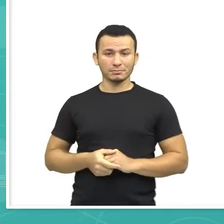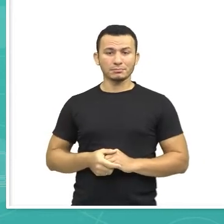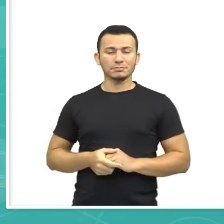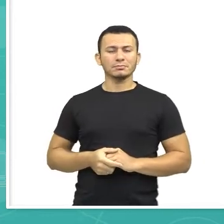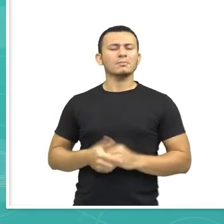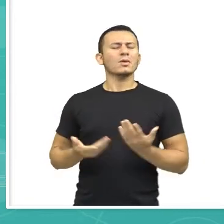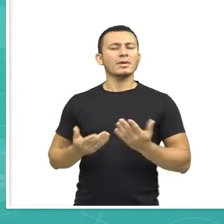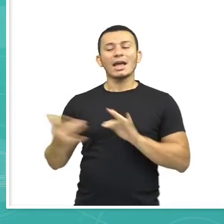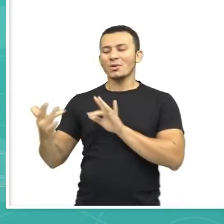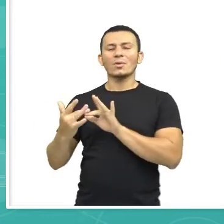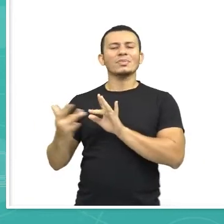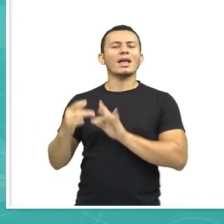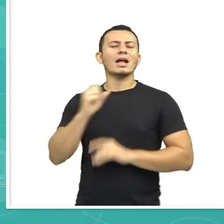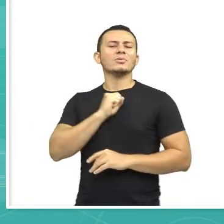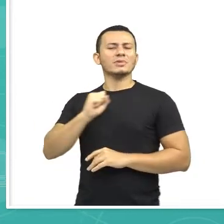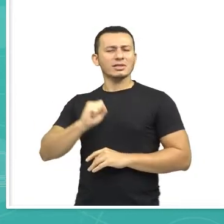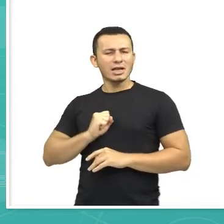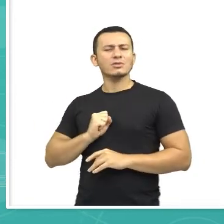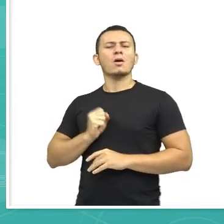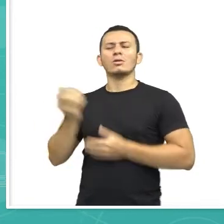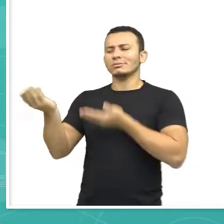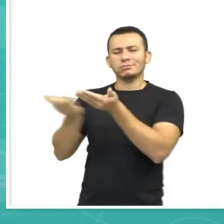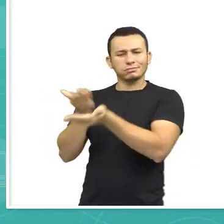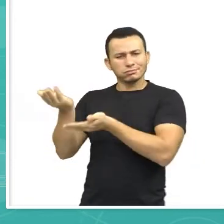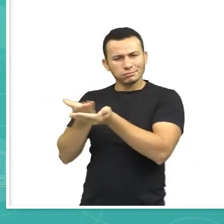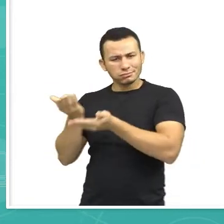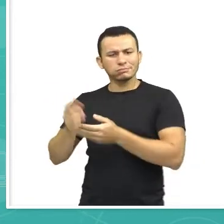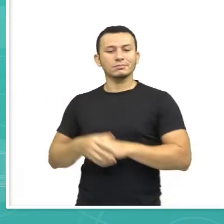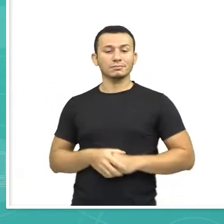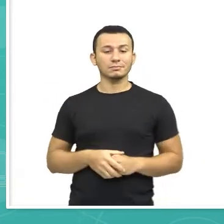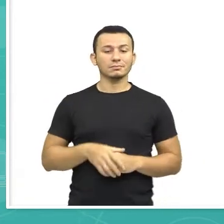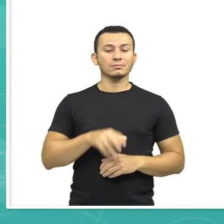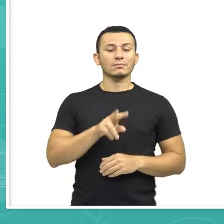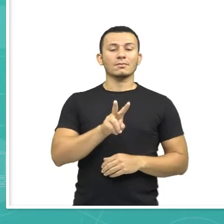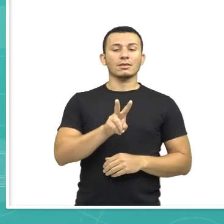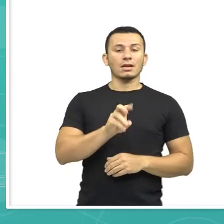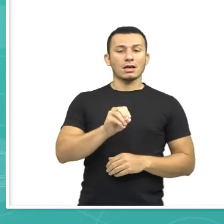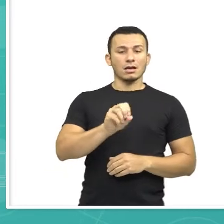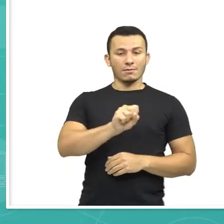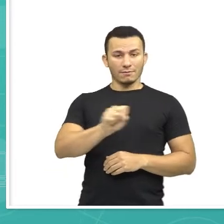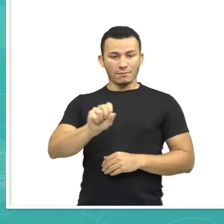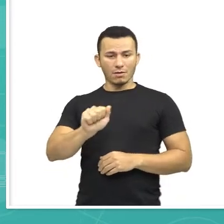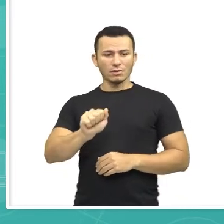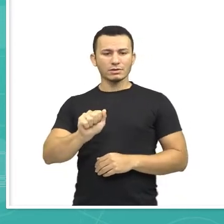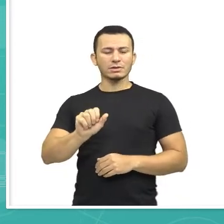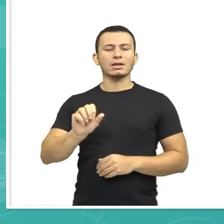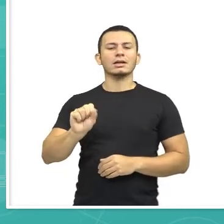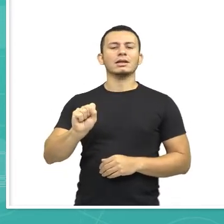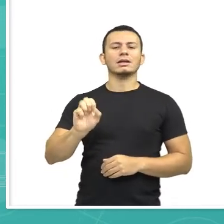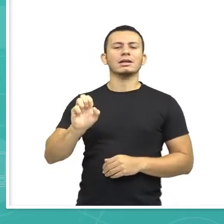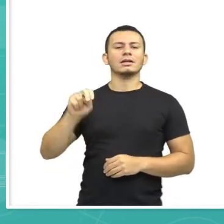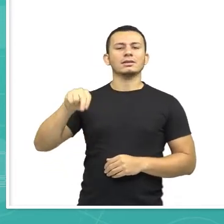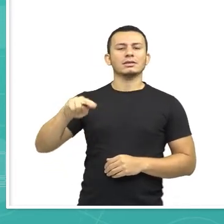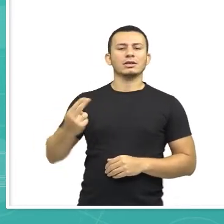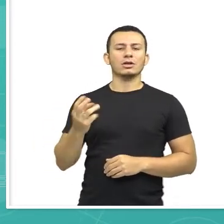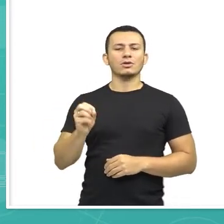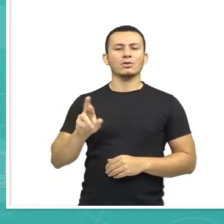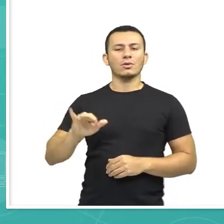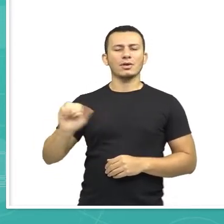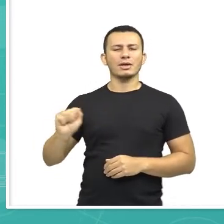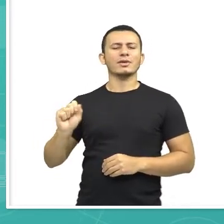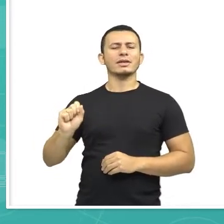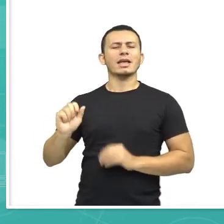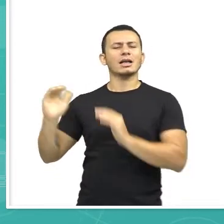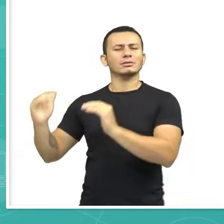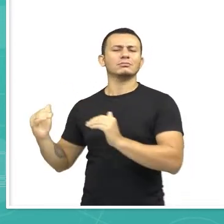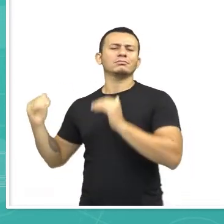para sacerdotes. Exato. Vossa Senhoria. Vossa Senhoria para altas autoridades. Essa aqui é